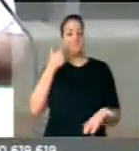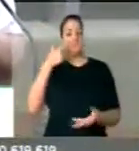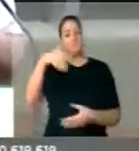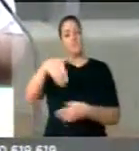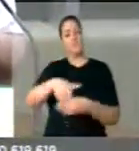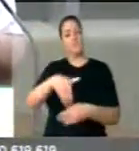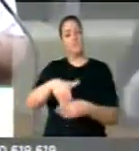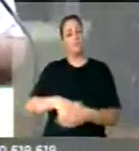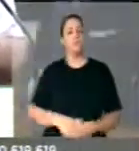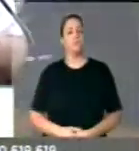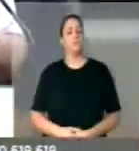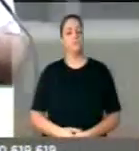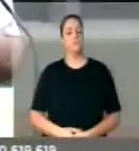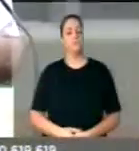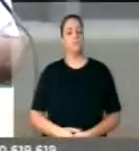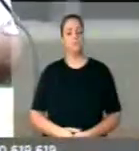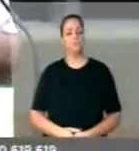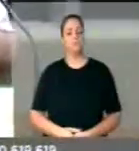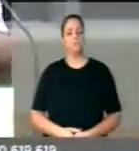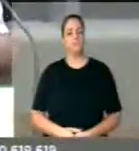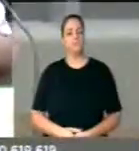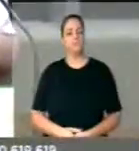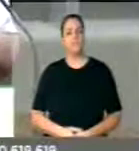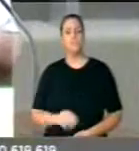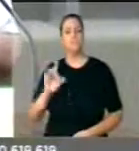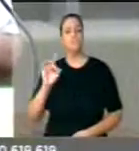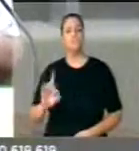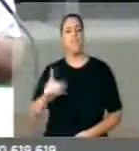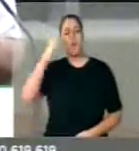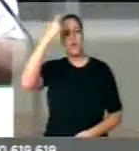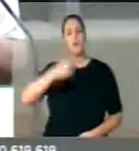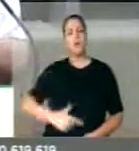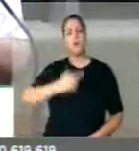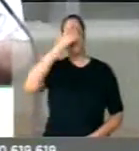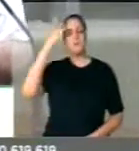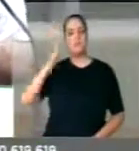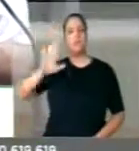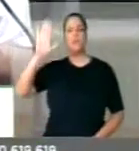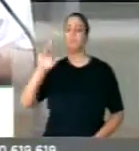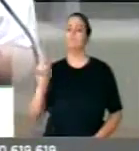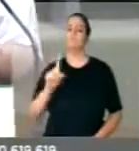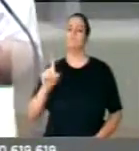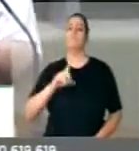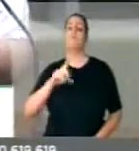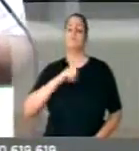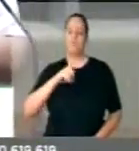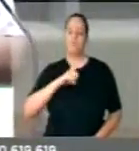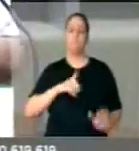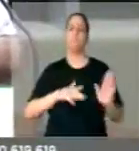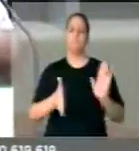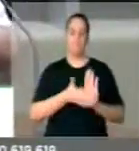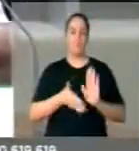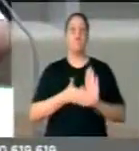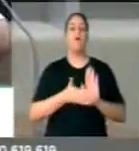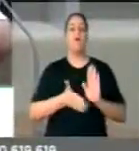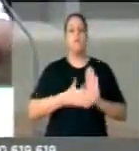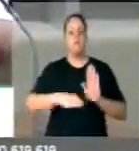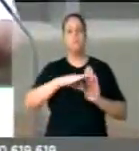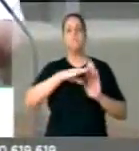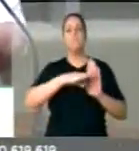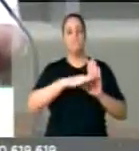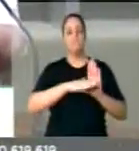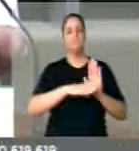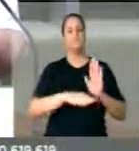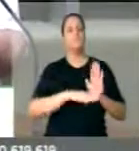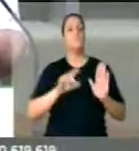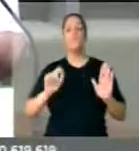uma candidatura, mas sim uma proposta consubstanciada nos seguintes compromissos: